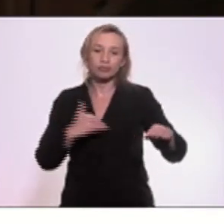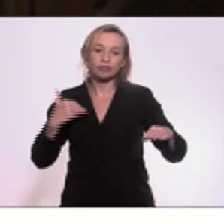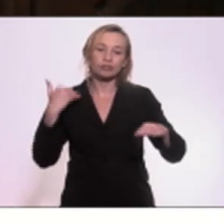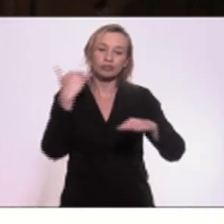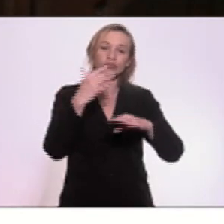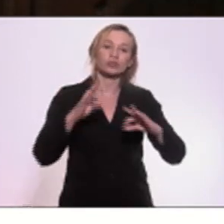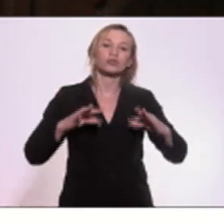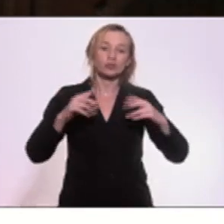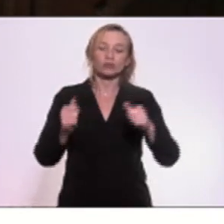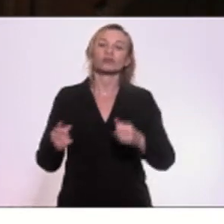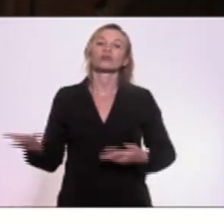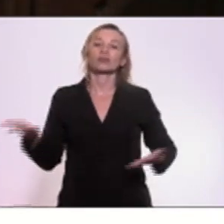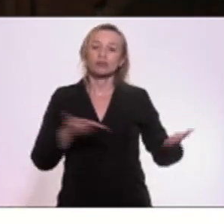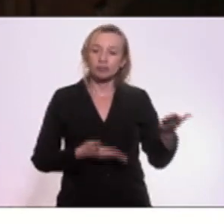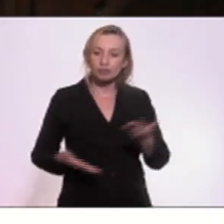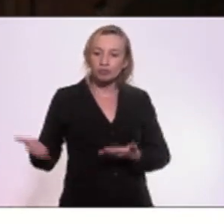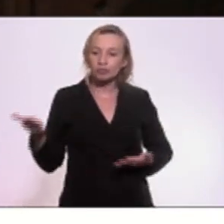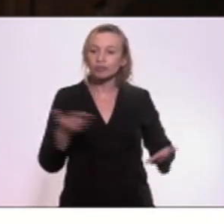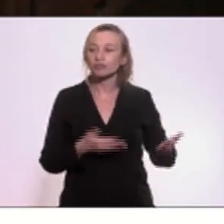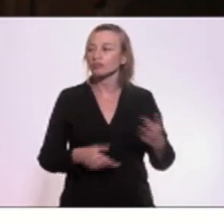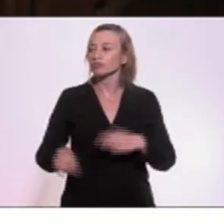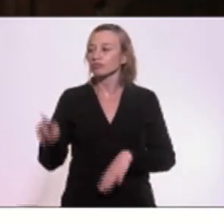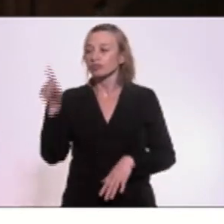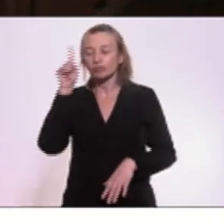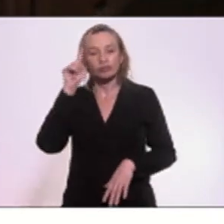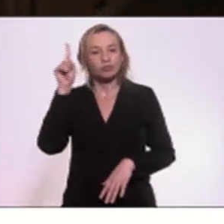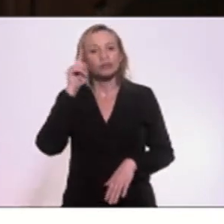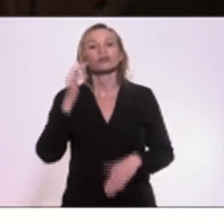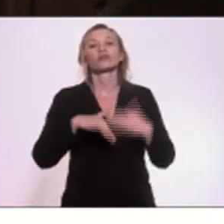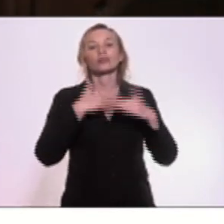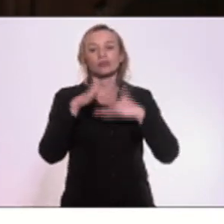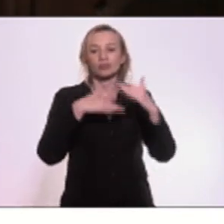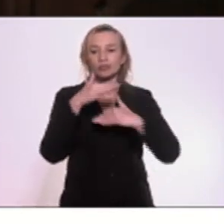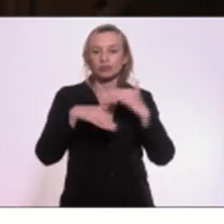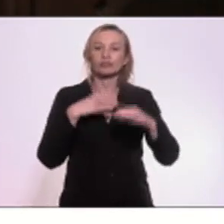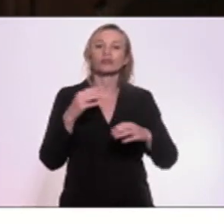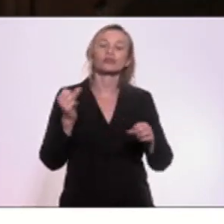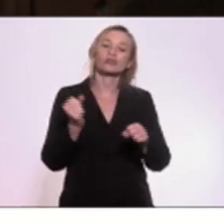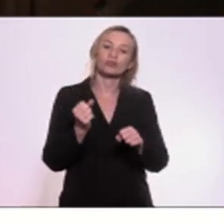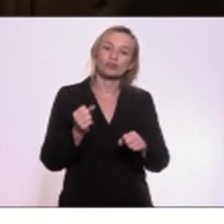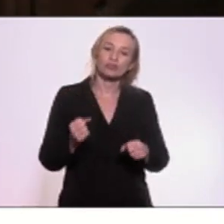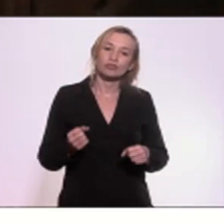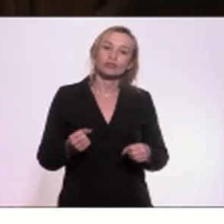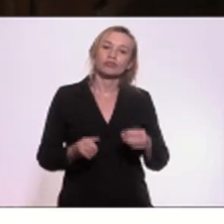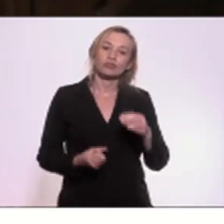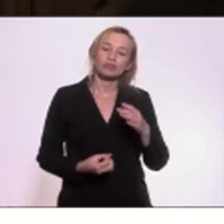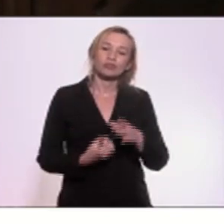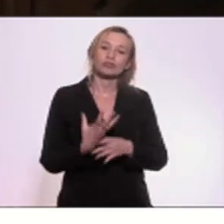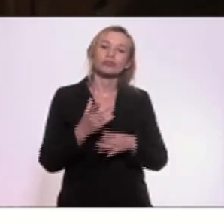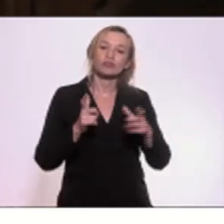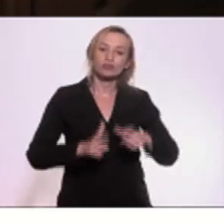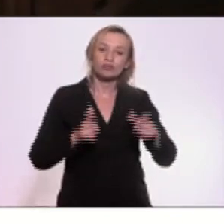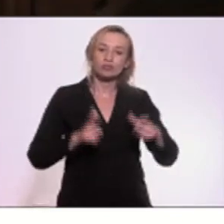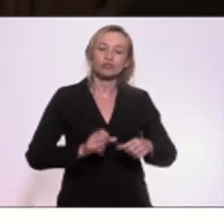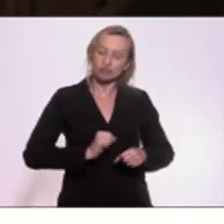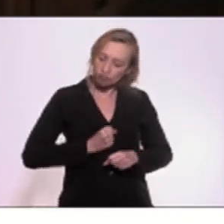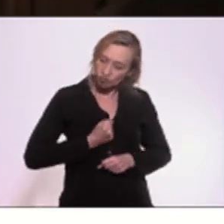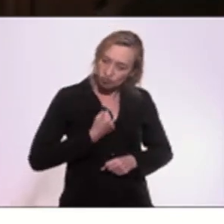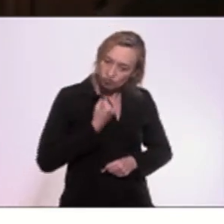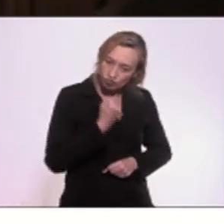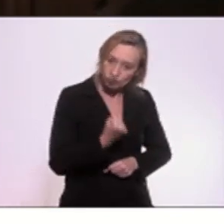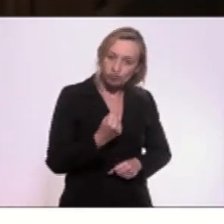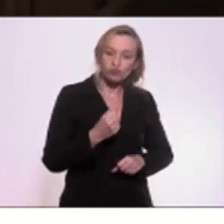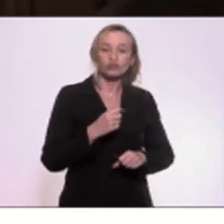fazer participar de forma efetiva do processo de construção dos espaços de resistência